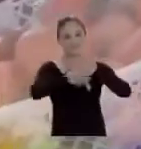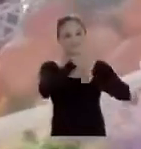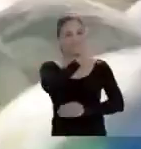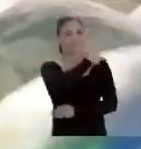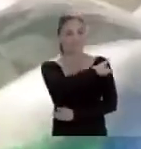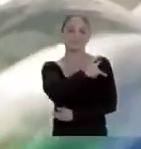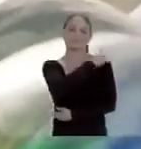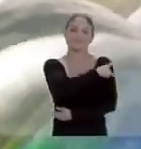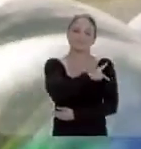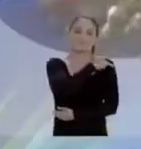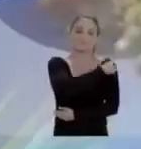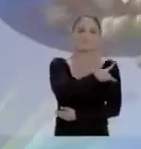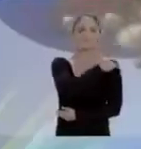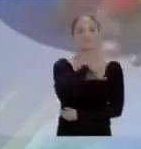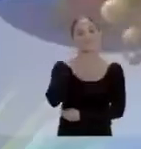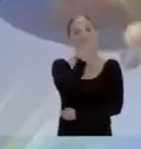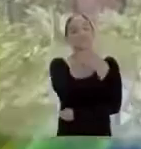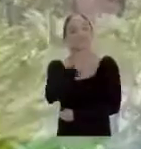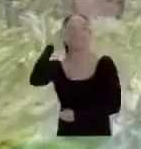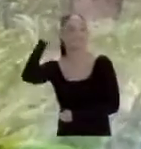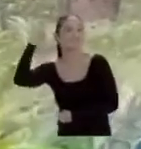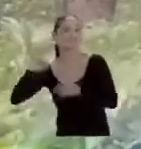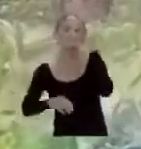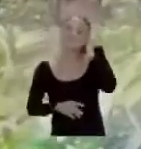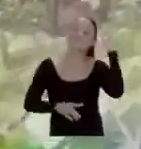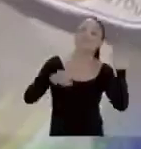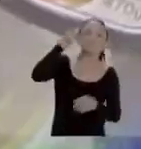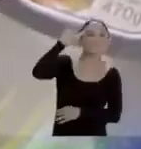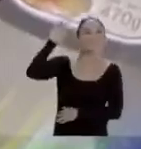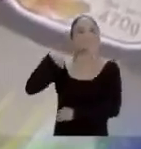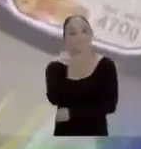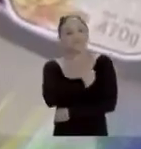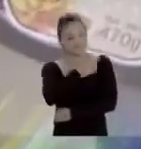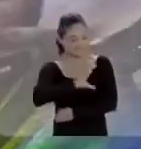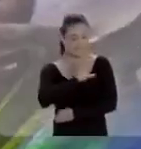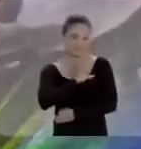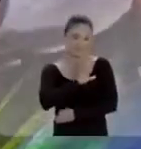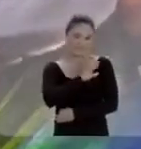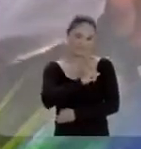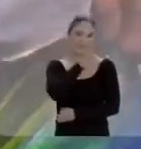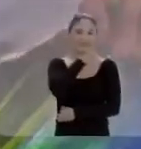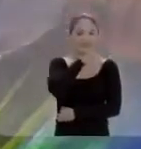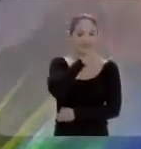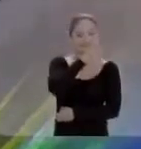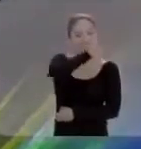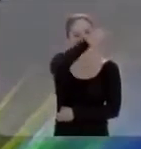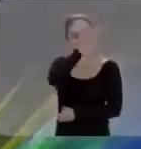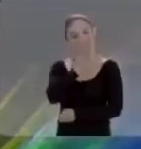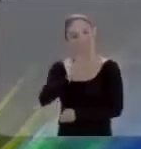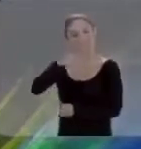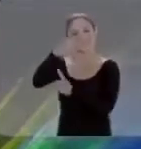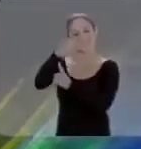pertencente à nossa vida, nosso sonho, nosso amor.